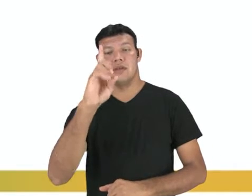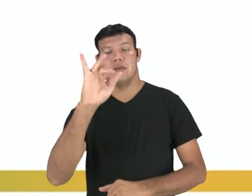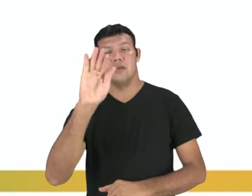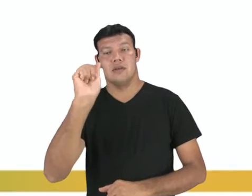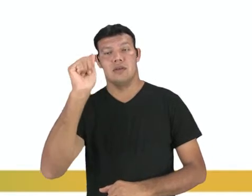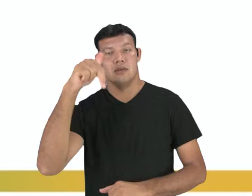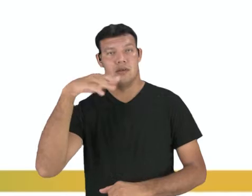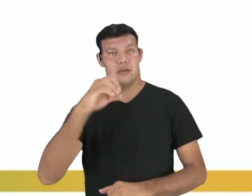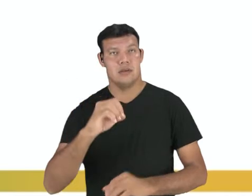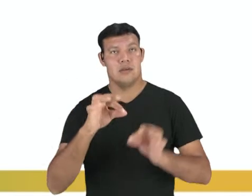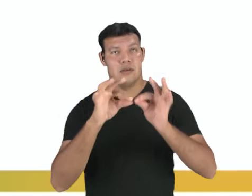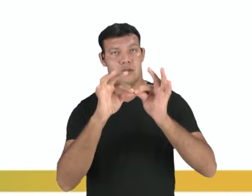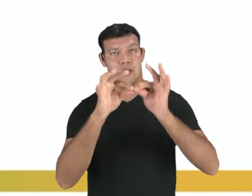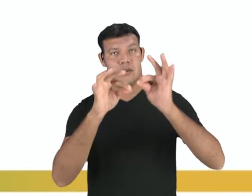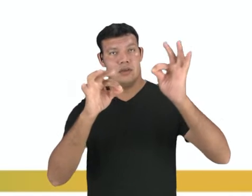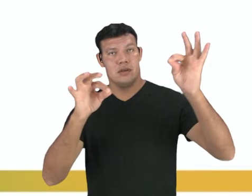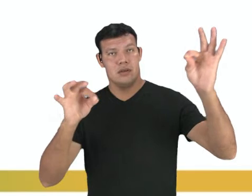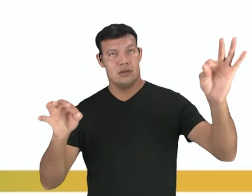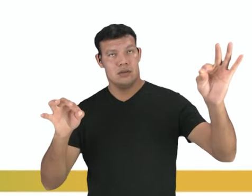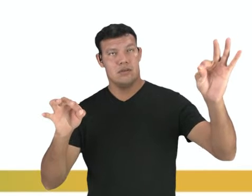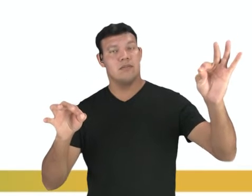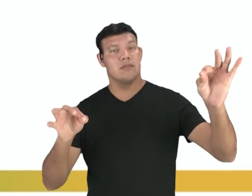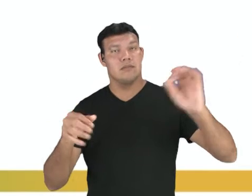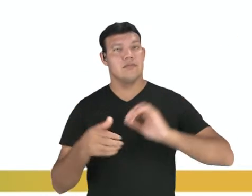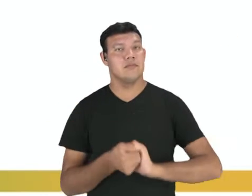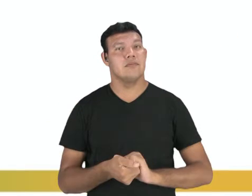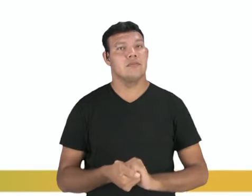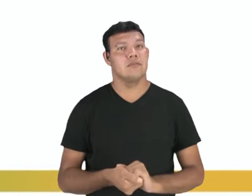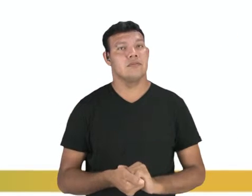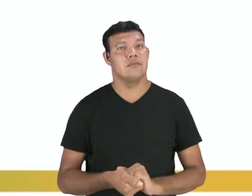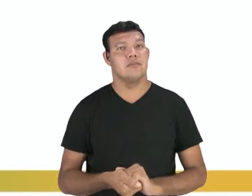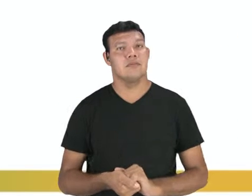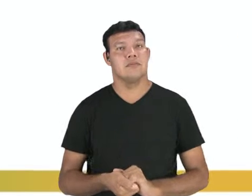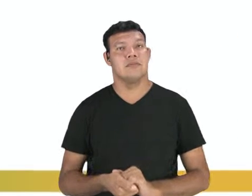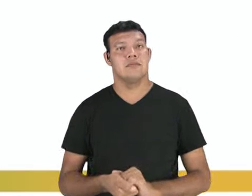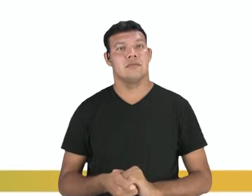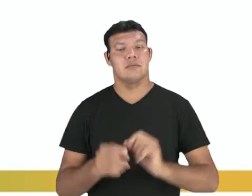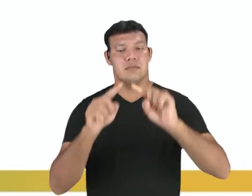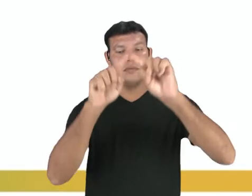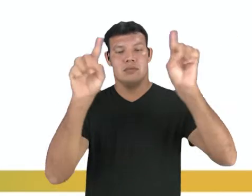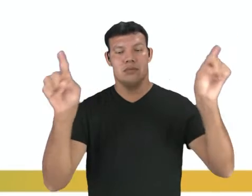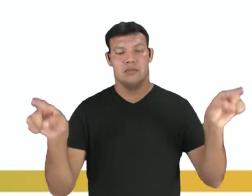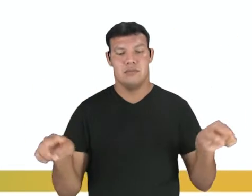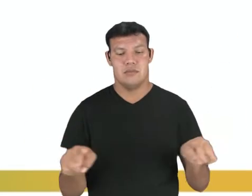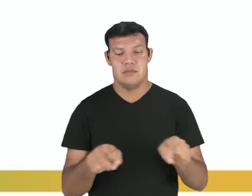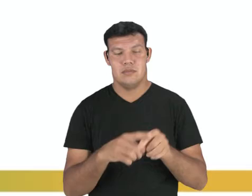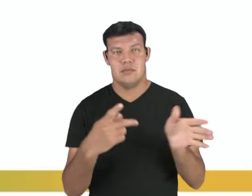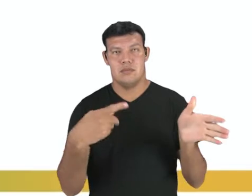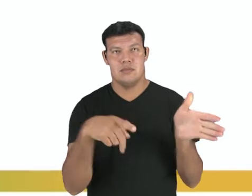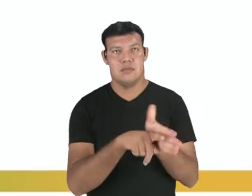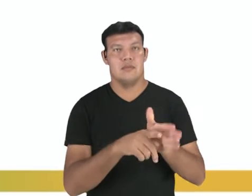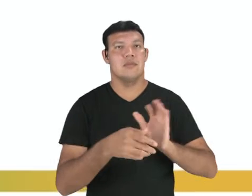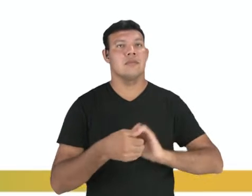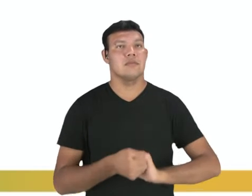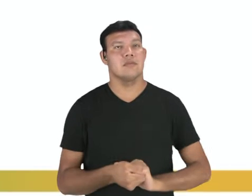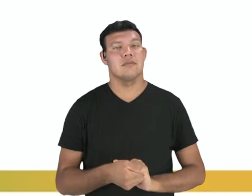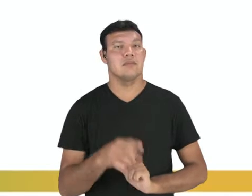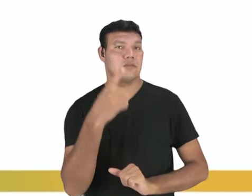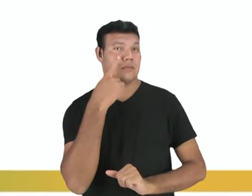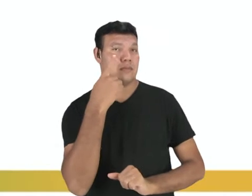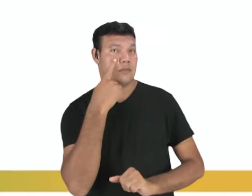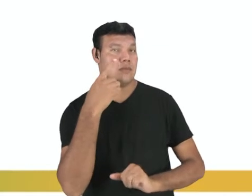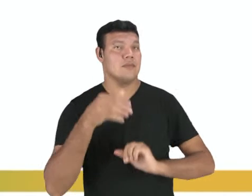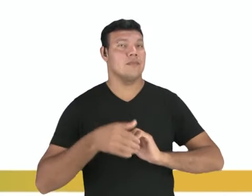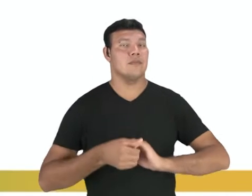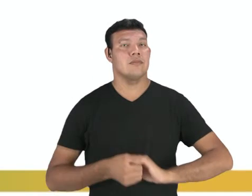arco de comprimento igual a três raios da circunferência veja que observa